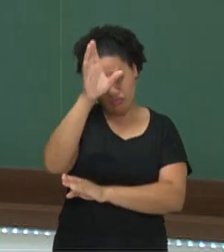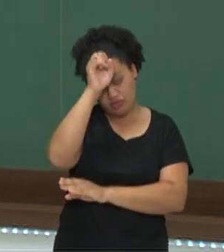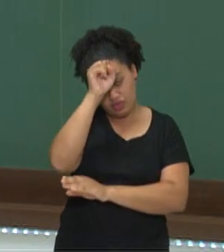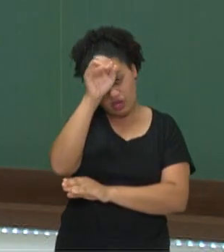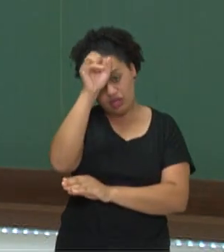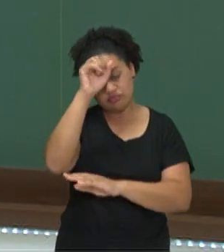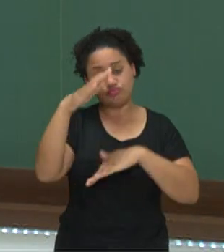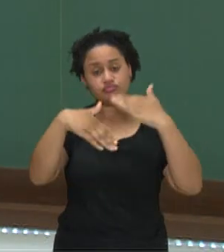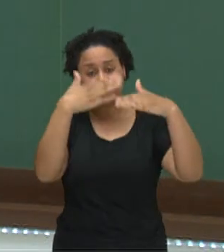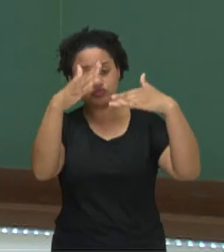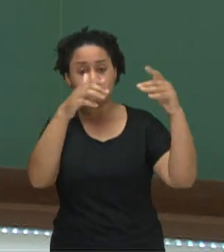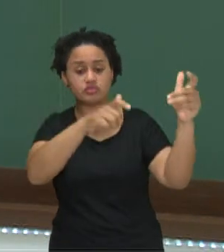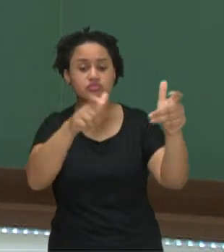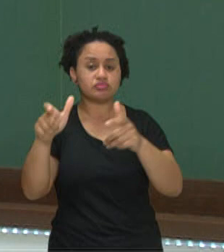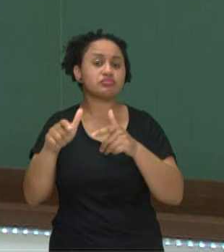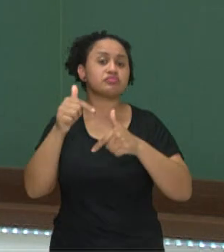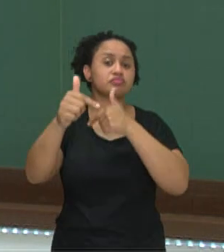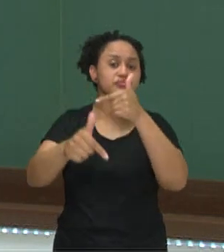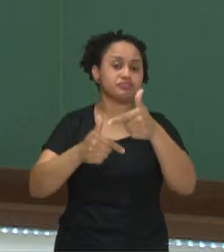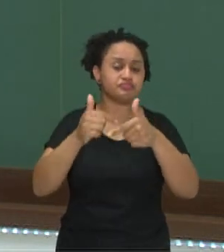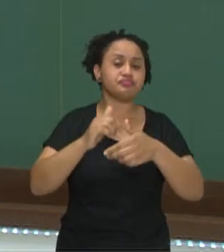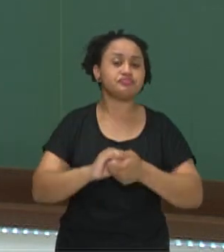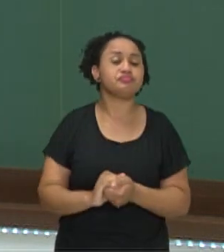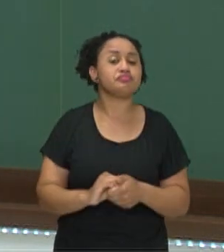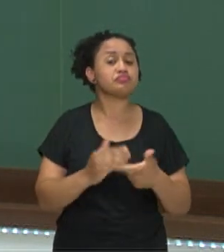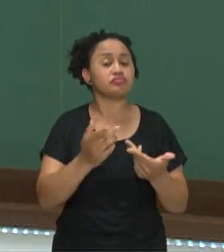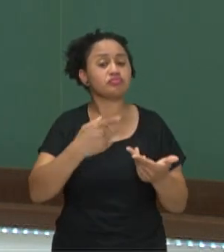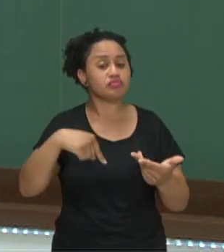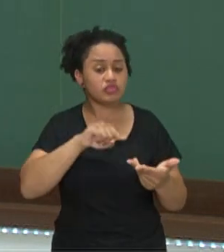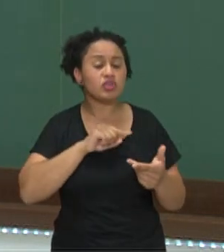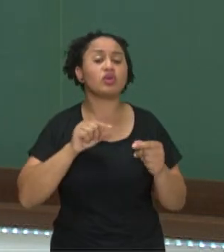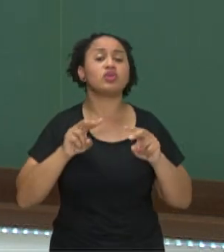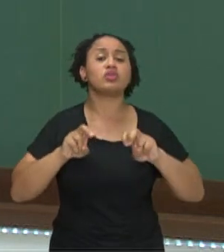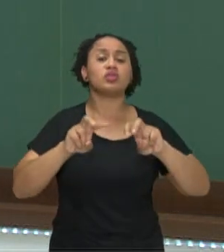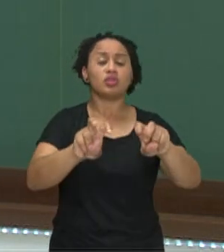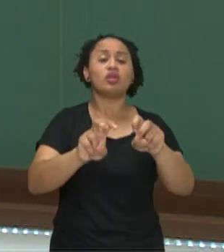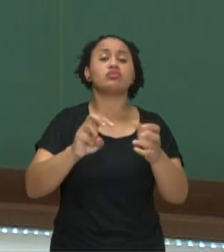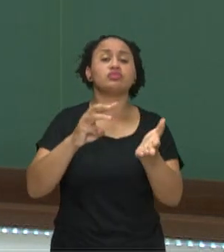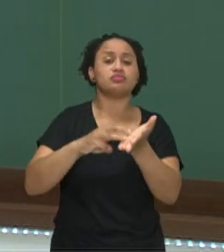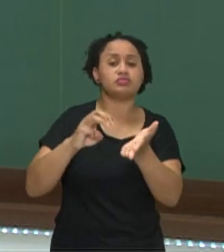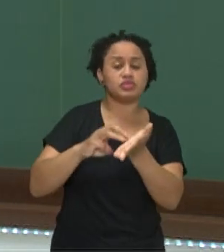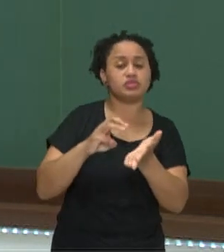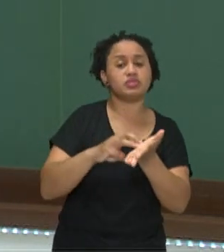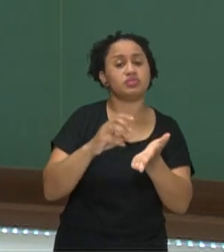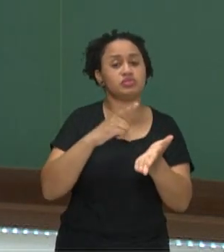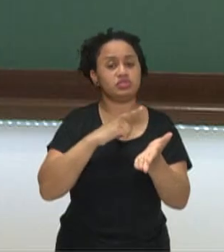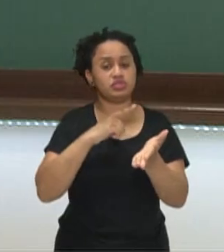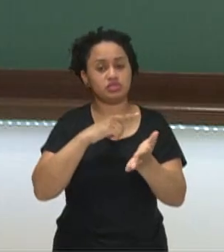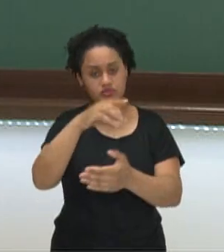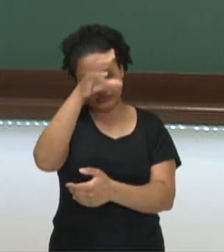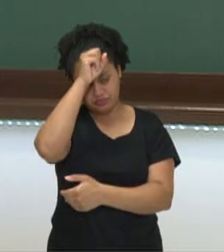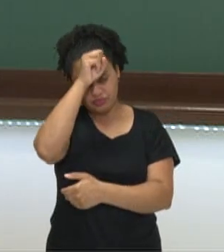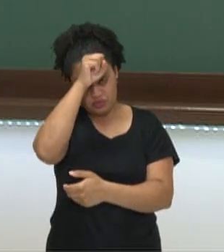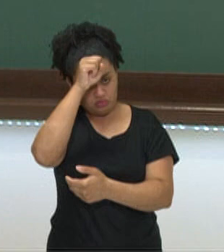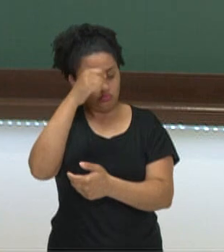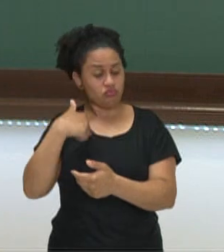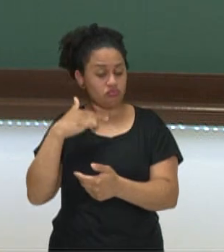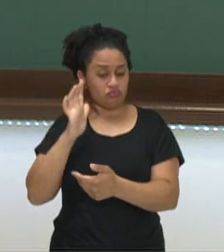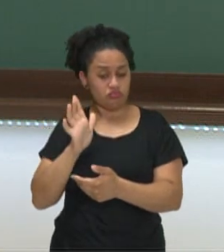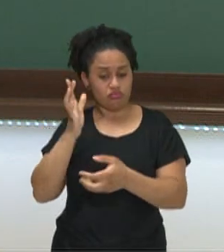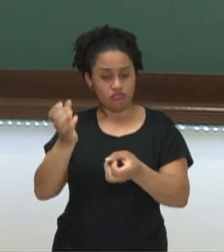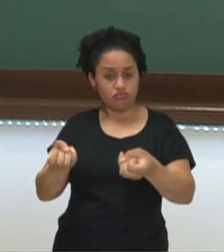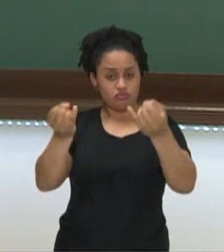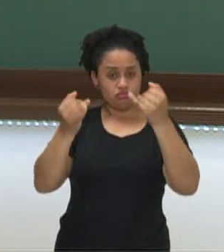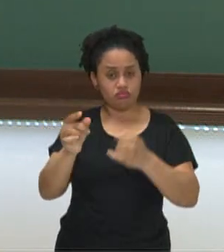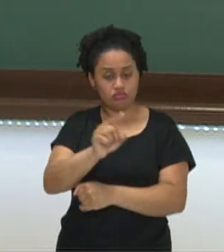desenvolver no seu ambiente de trabalho. E vamos explorar essas metodologias de aprendizagem. Como o professor já disse a